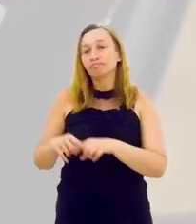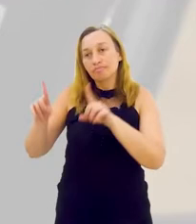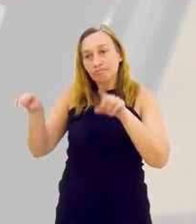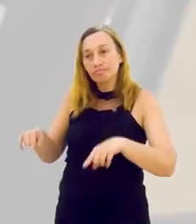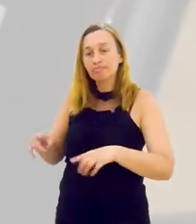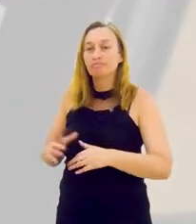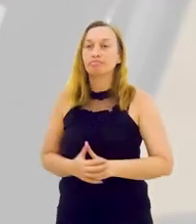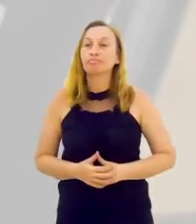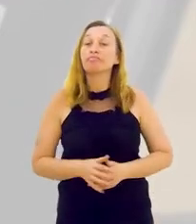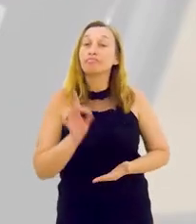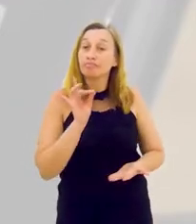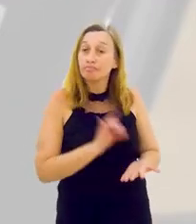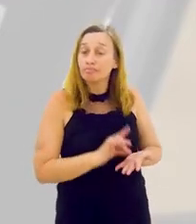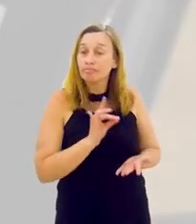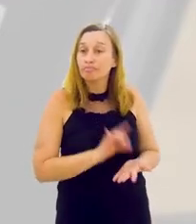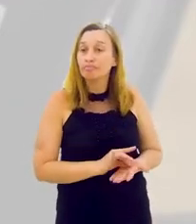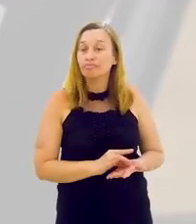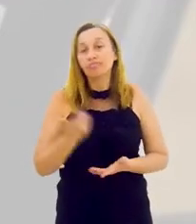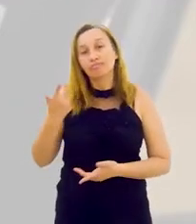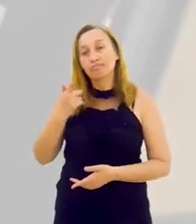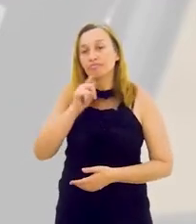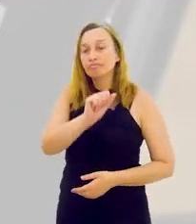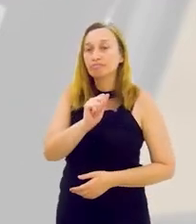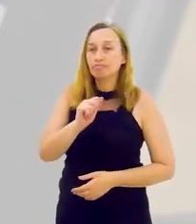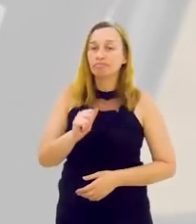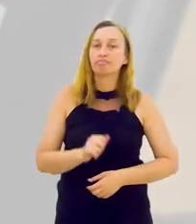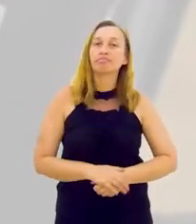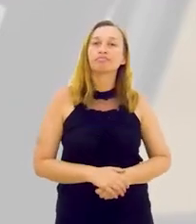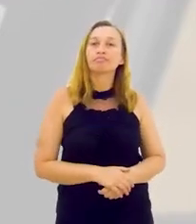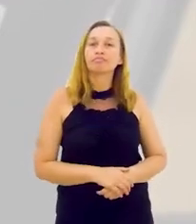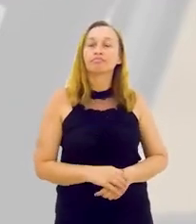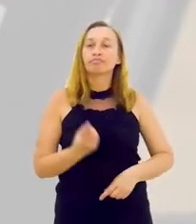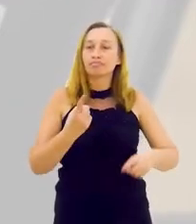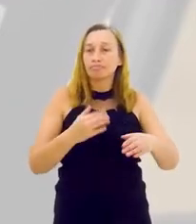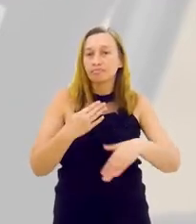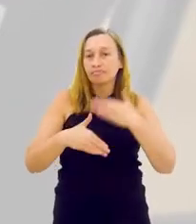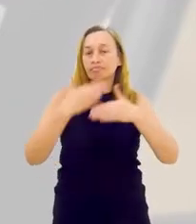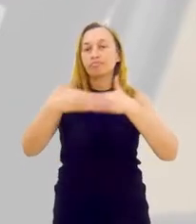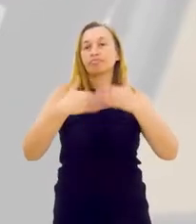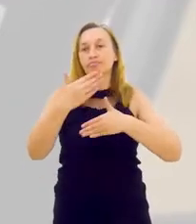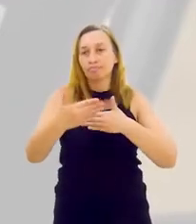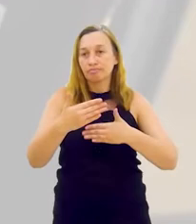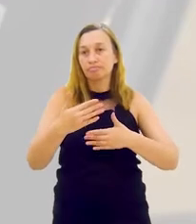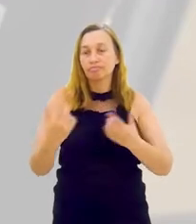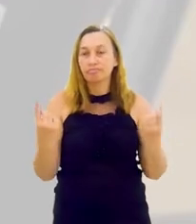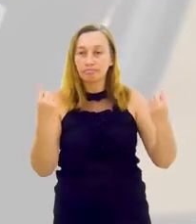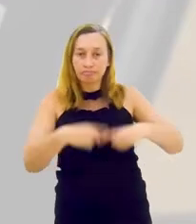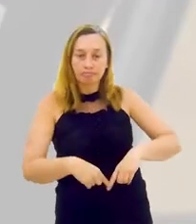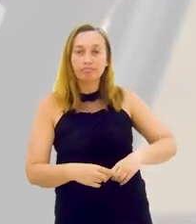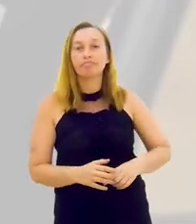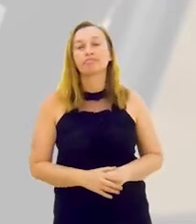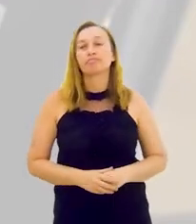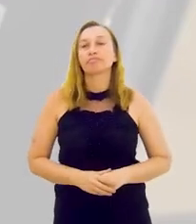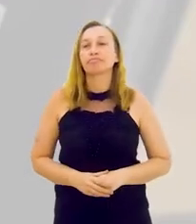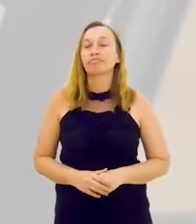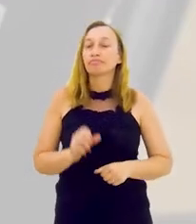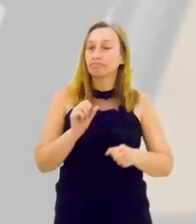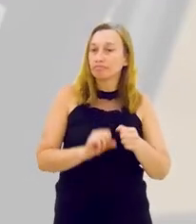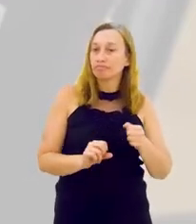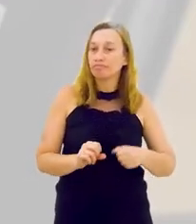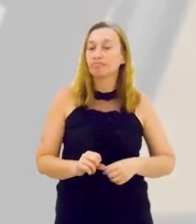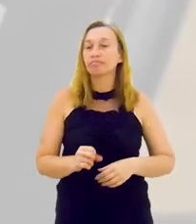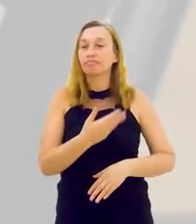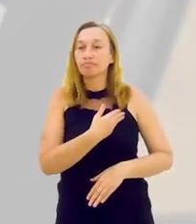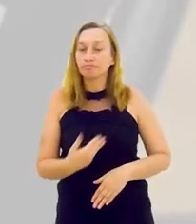colaboradores, a realmente conseguir ser bem-sucedida na briga pela competitividade. Vai fazer